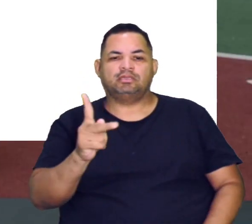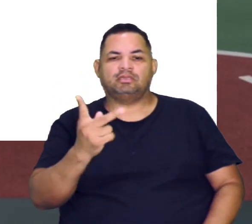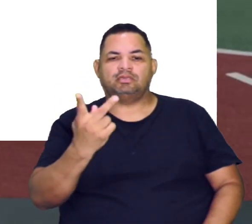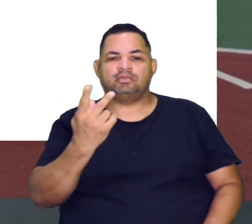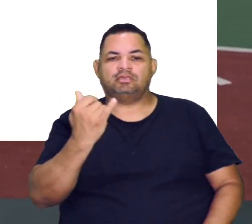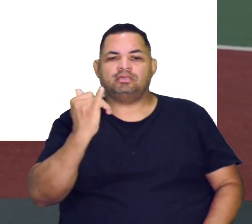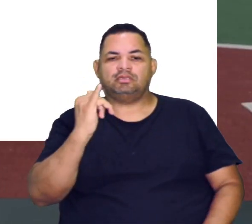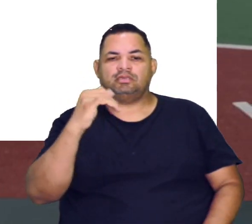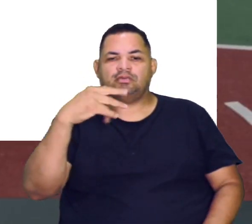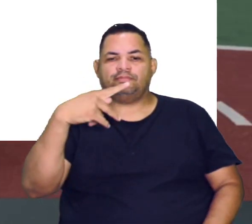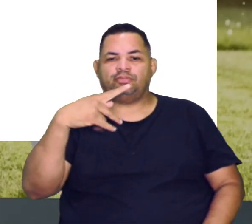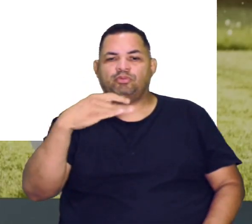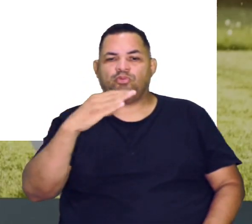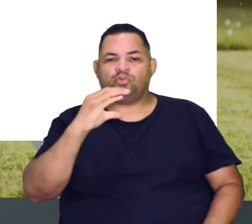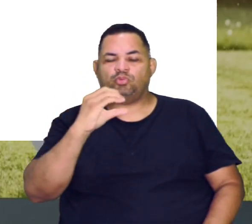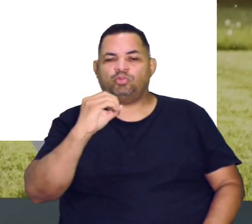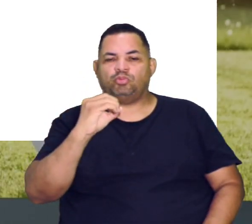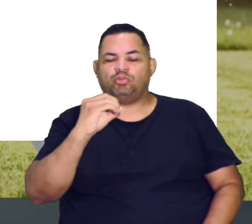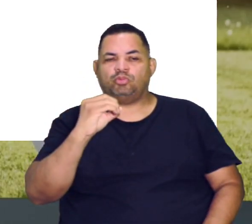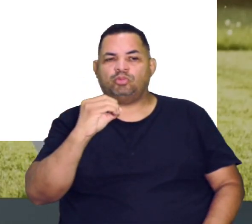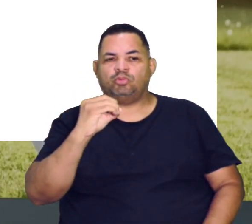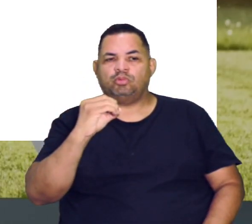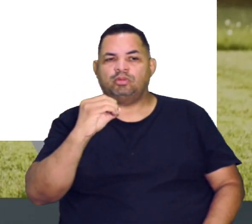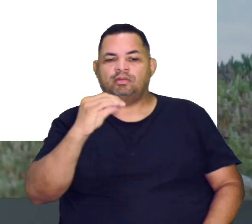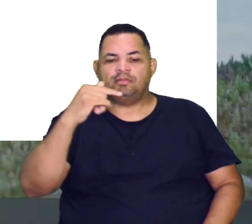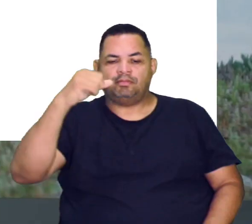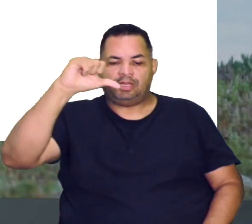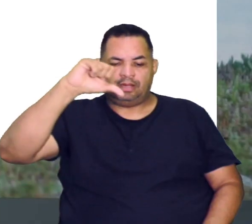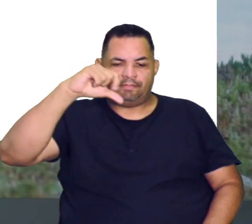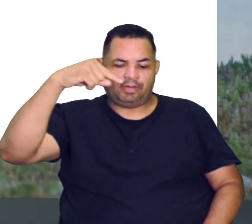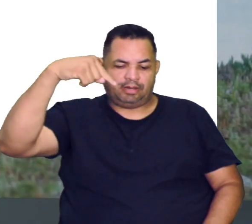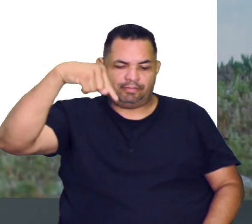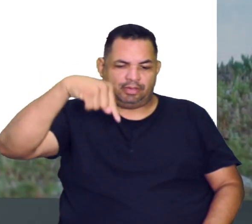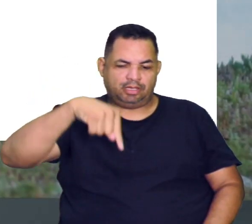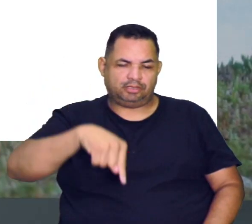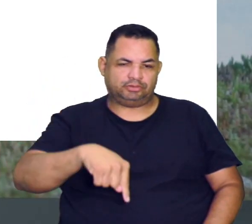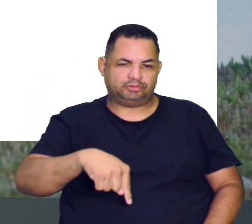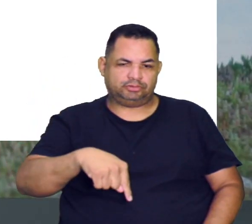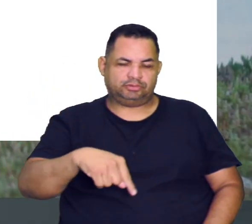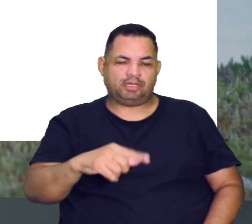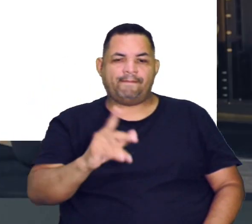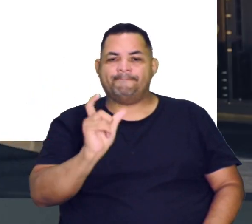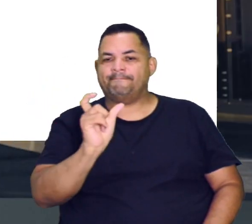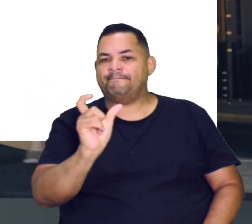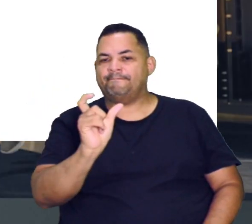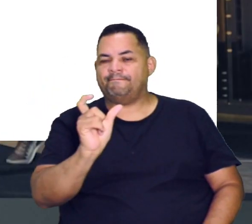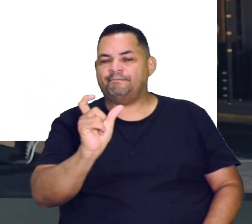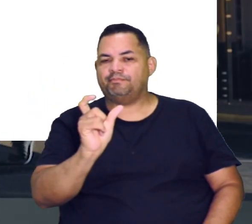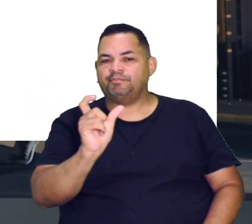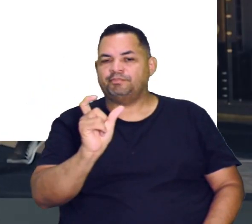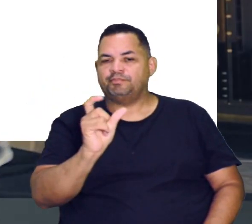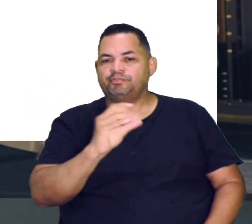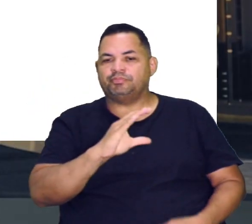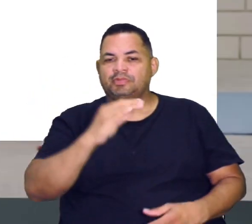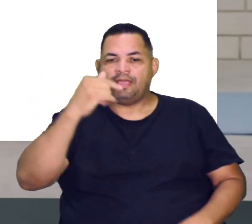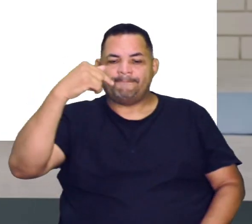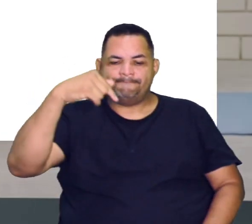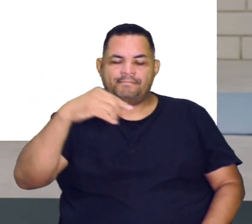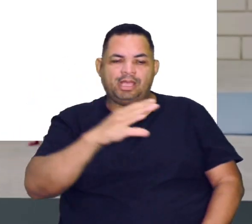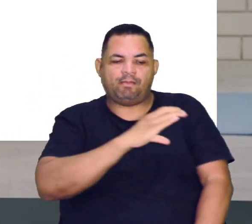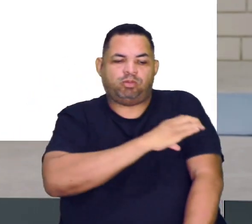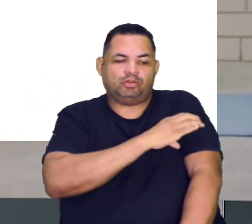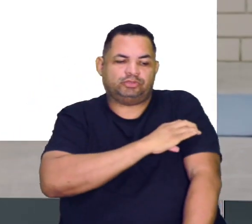quando eu falar hipo, eu estou falando o oposto, estou falando para baixo, né? É o termo médico para pressão arterial